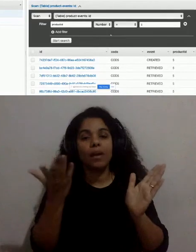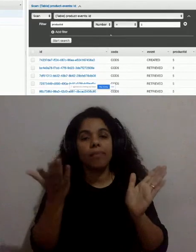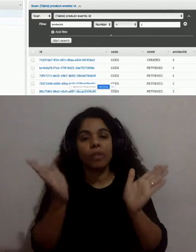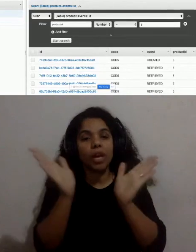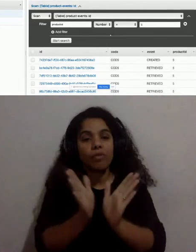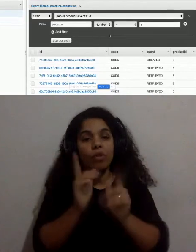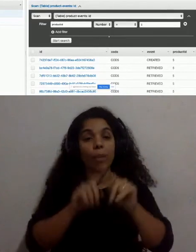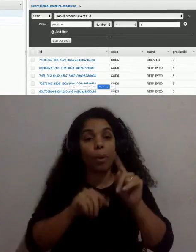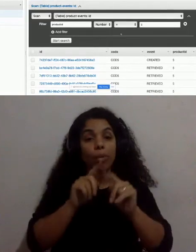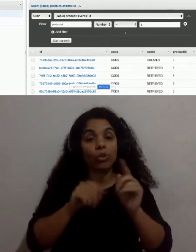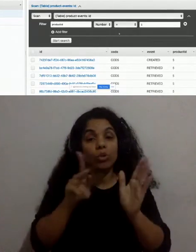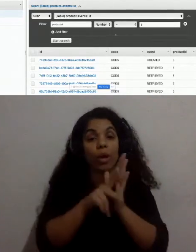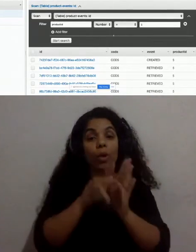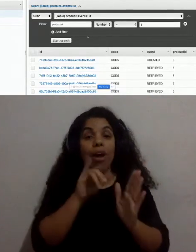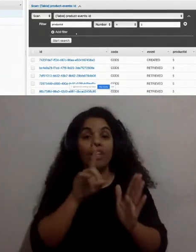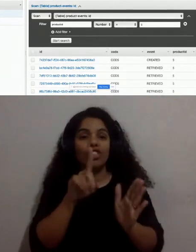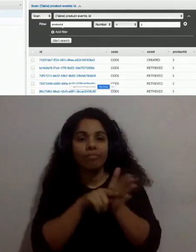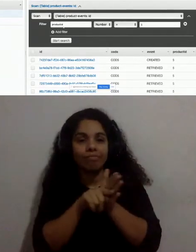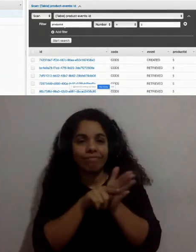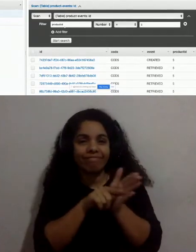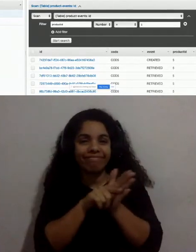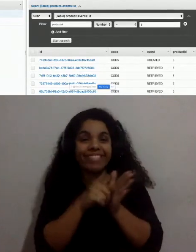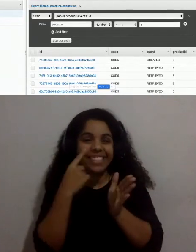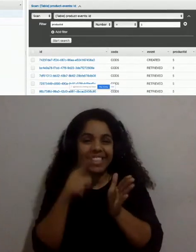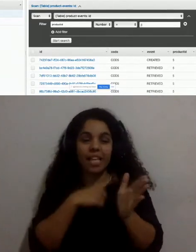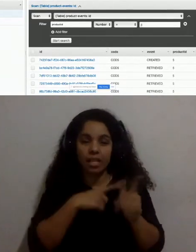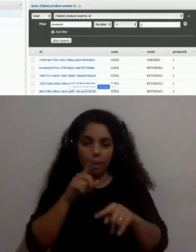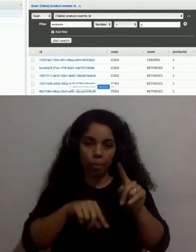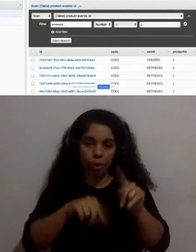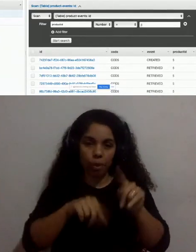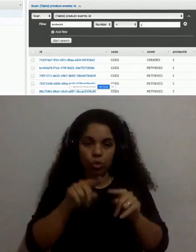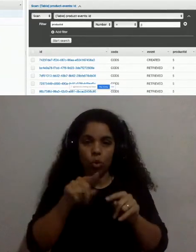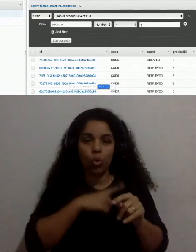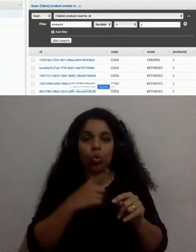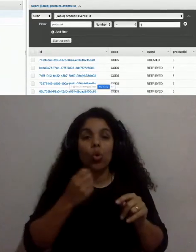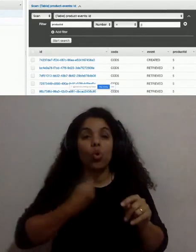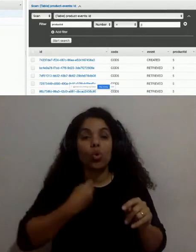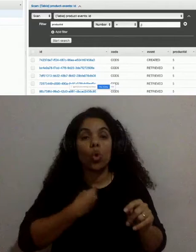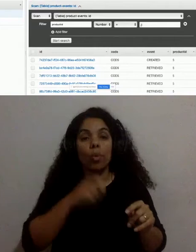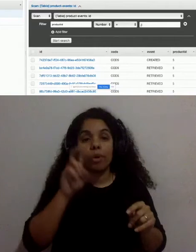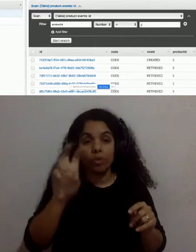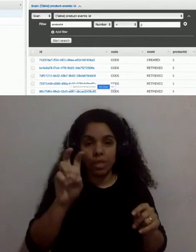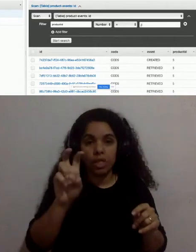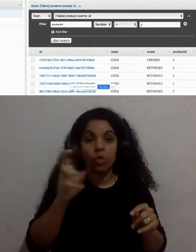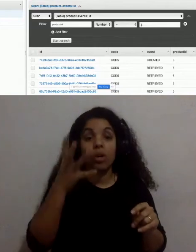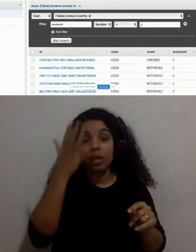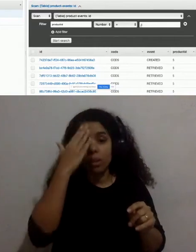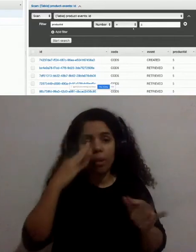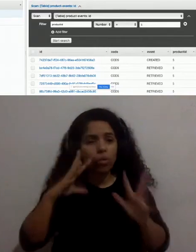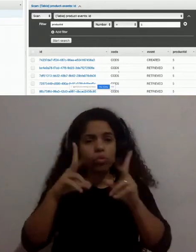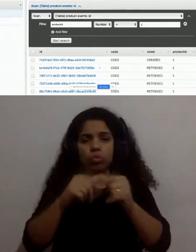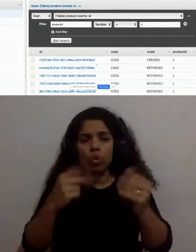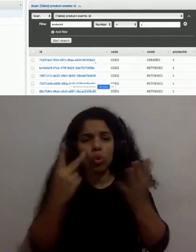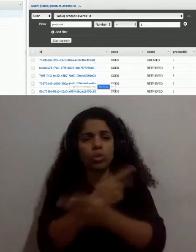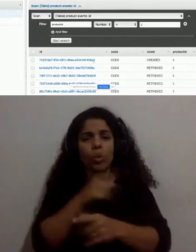meu produto pelo ID. Então, se aqui, ó, eu tenho o produto de número 5 e eu quero saber tudo o que aconteceu com esse